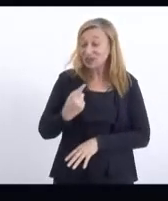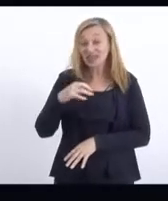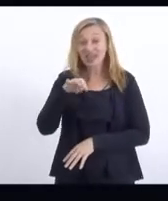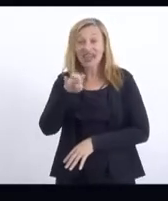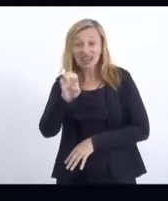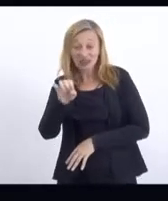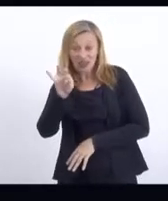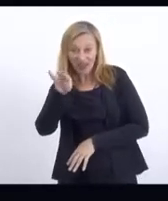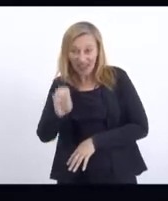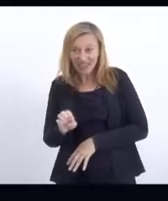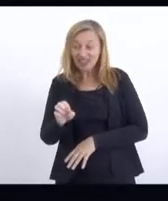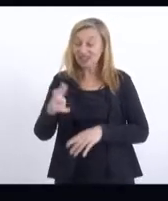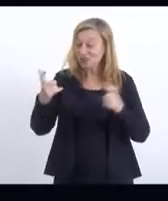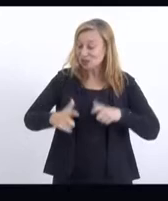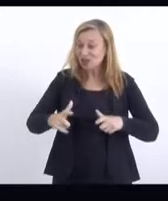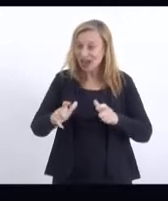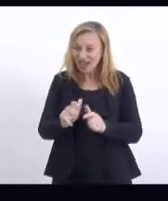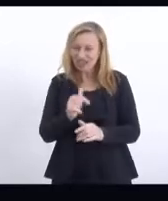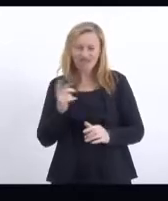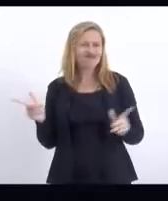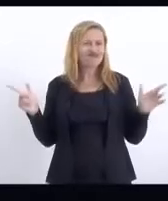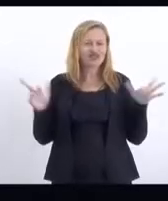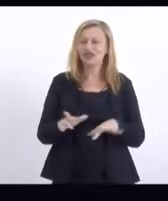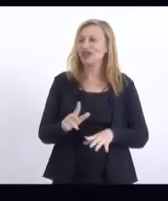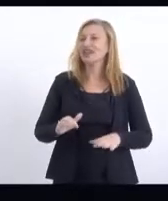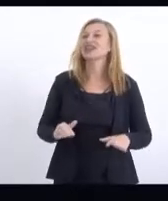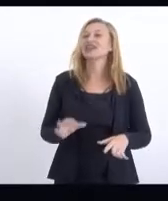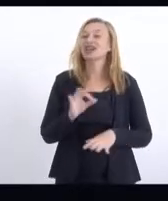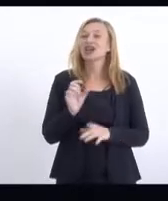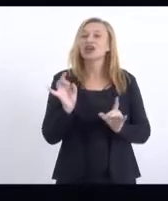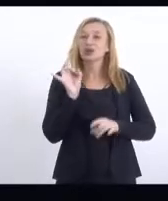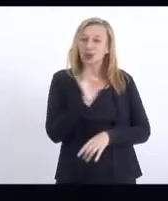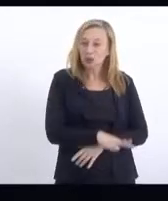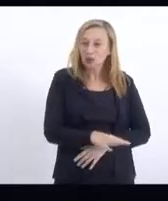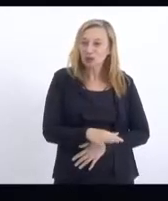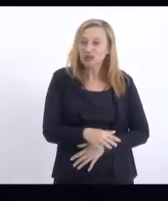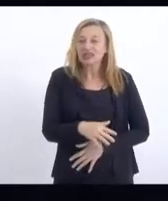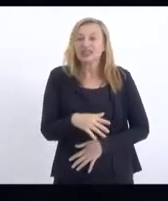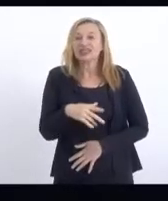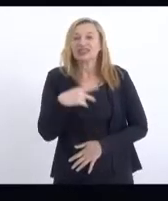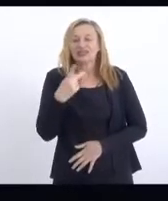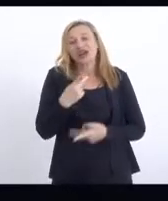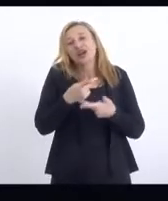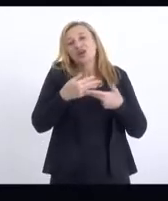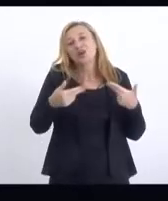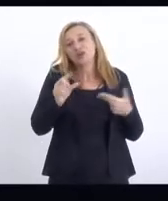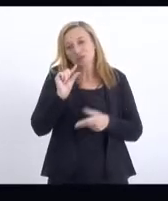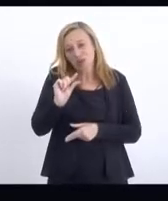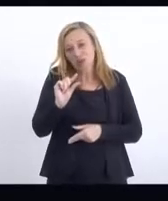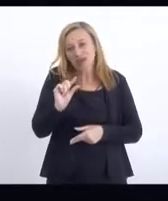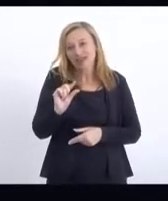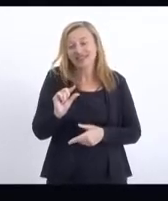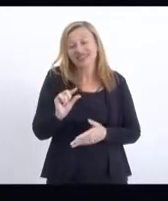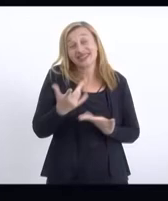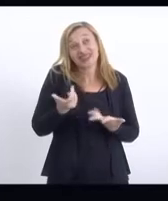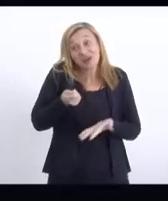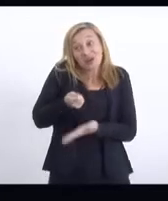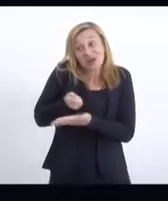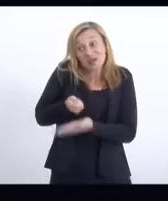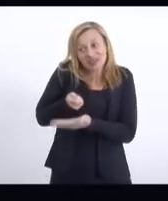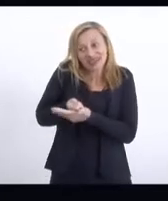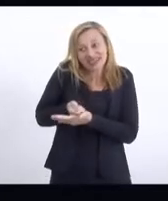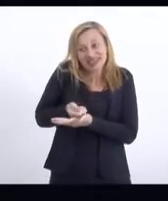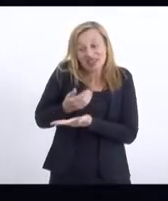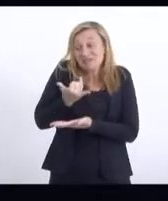noroeste irá ser uma região totalmente diferente. Fiquei por último, acabei tendo poucas coisas para falar, então coube a minha cobrança.